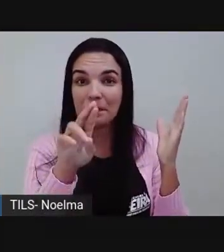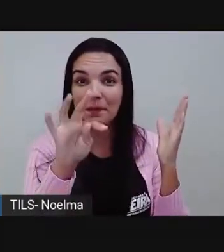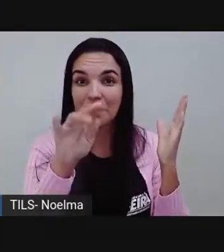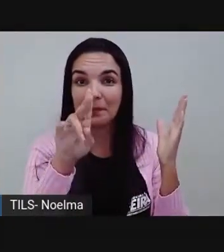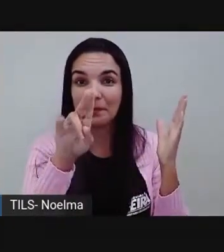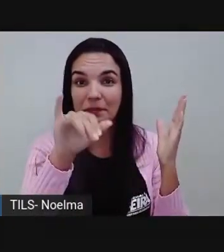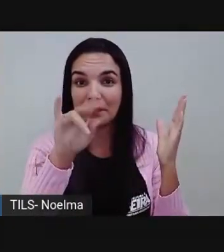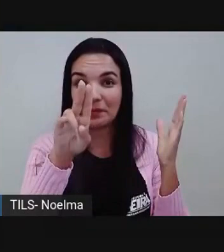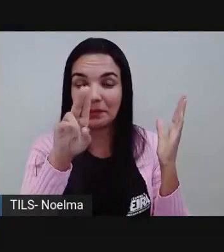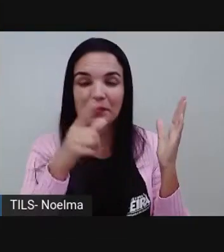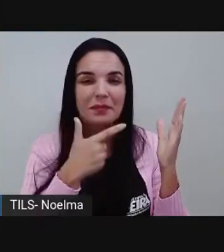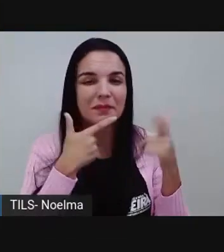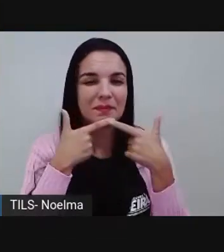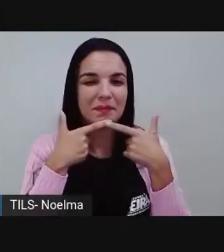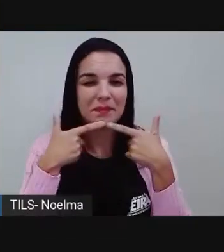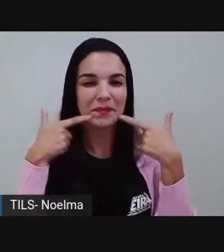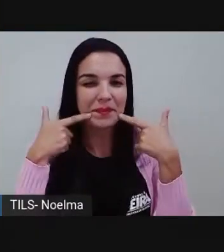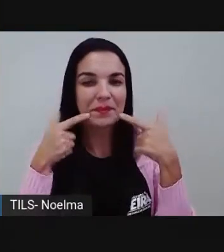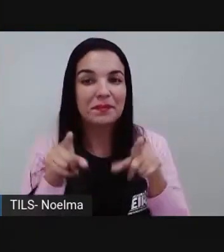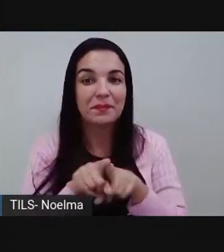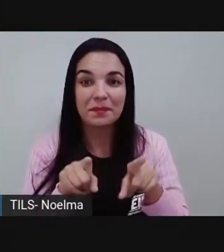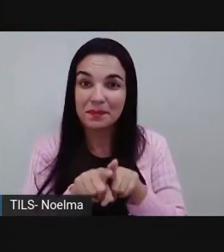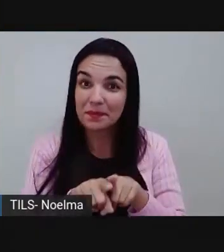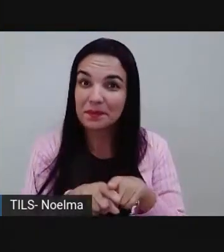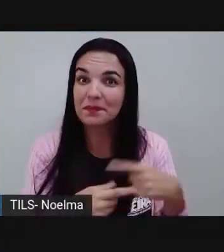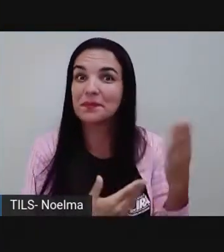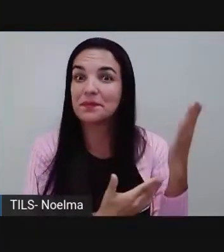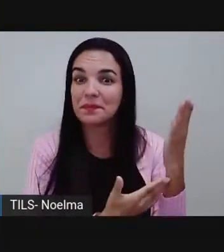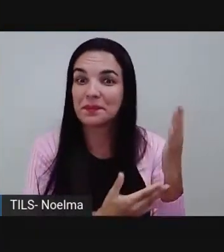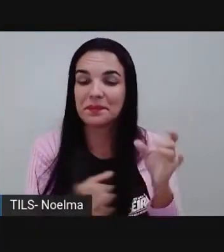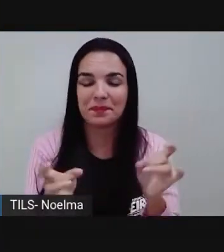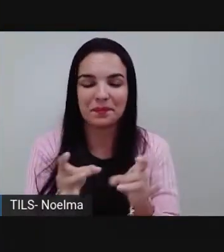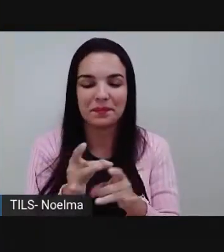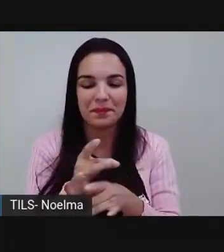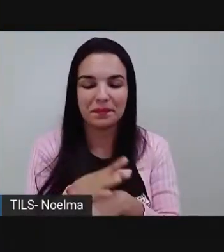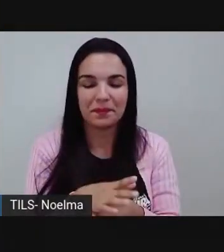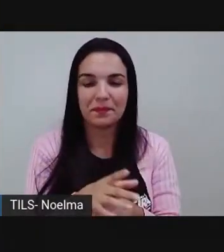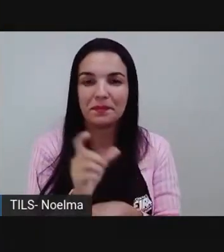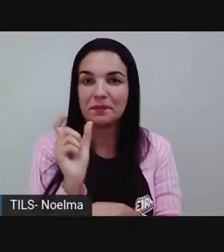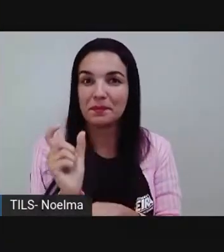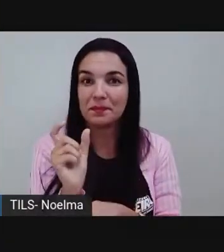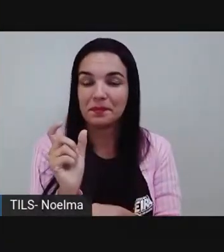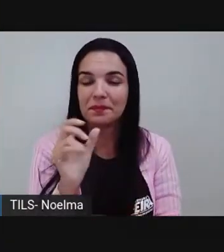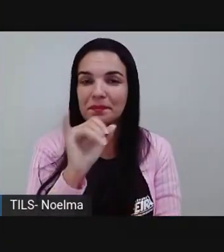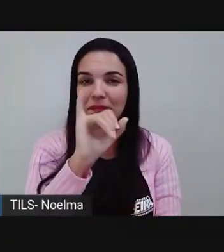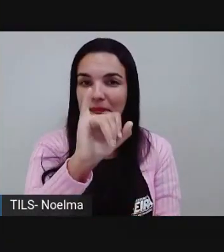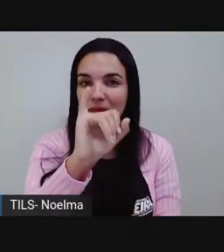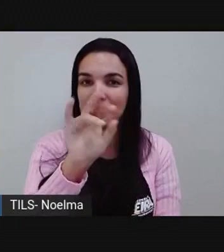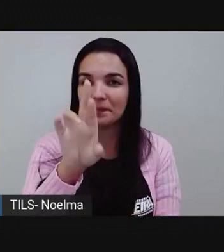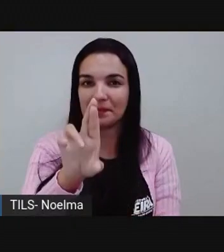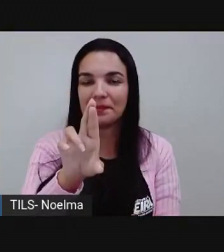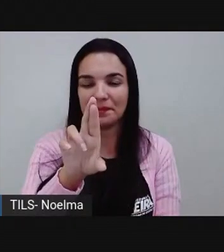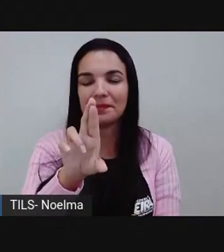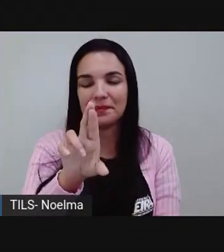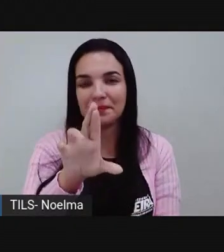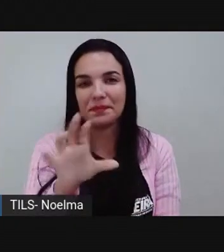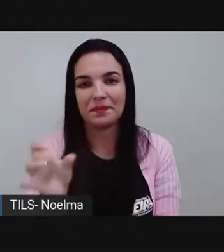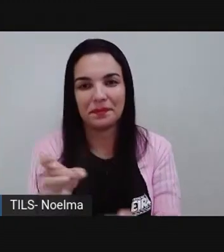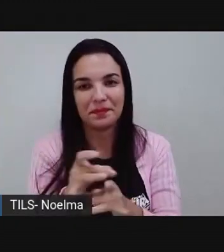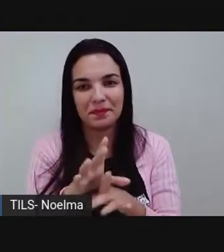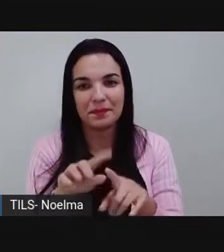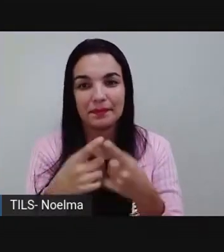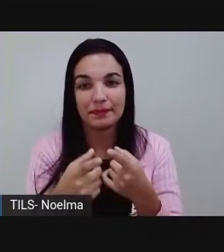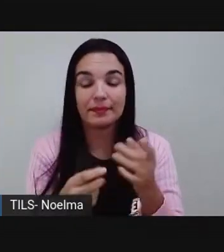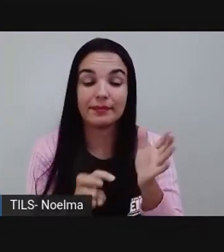partir. Sorriu, indicação sorrir. Ambos esses verbos, eles terminam em IR. Então,